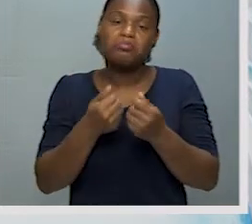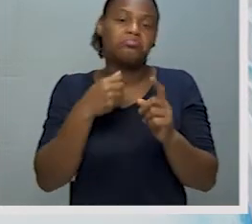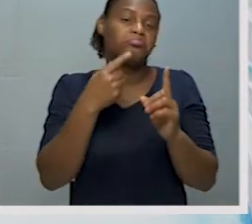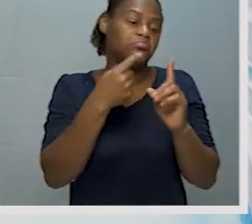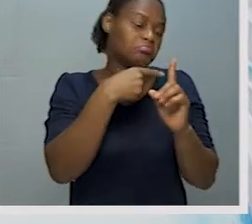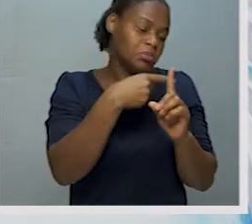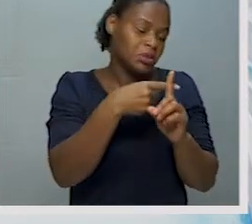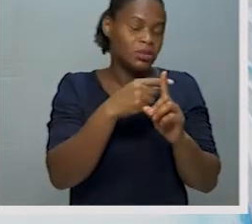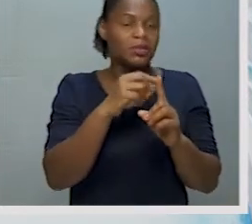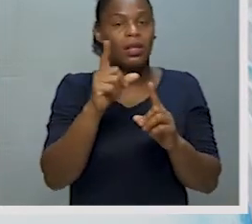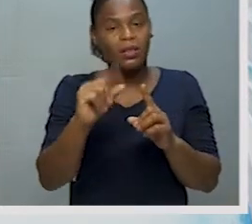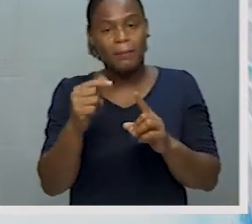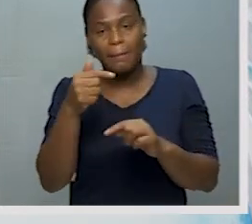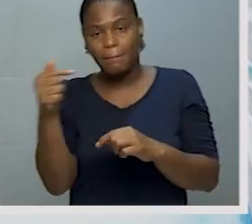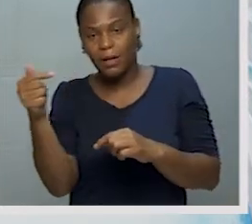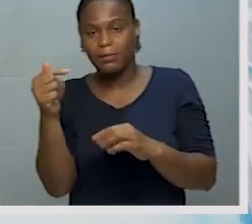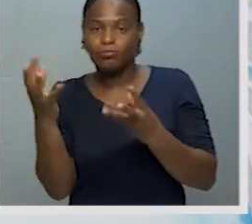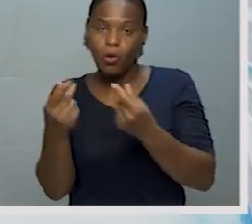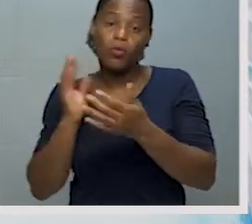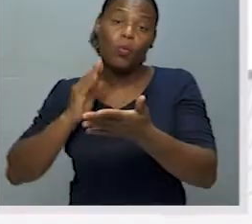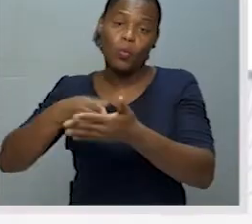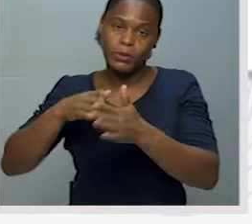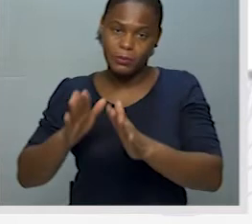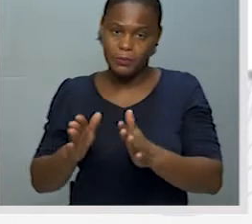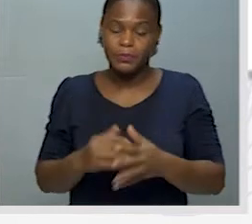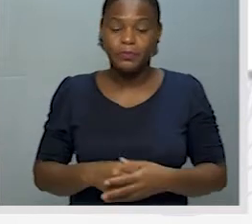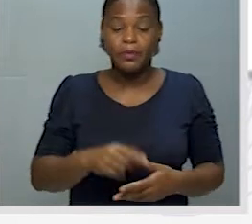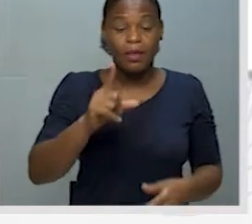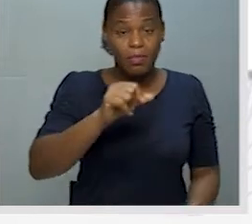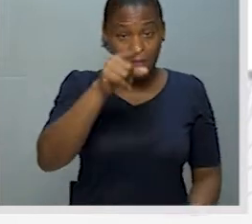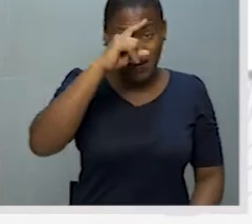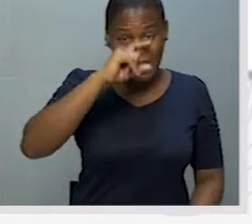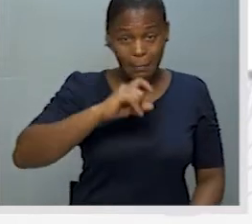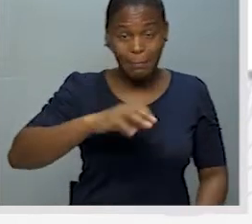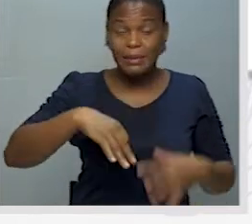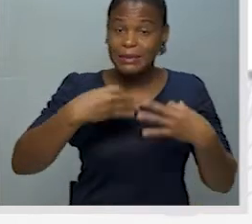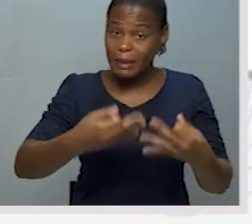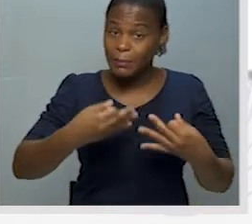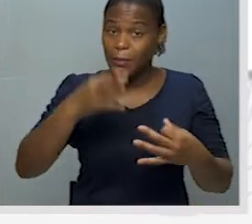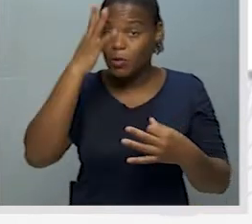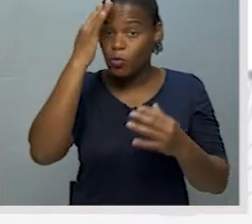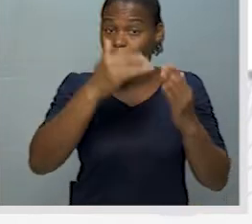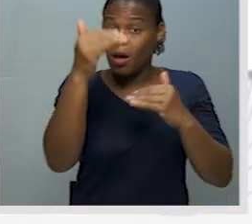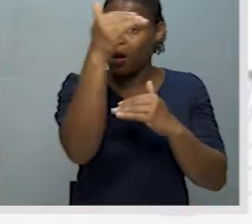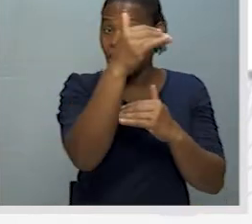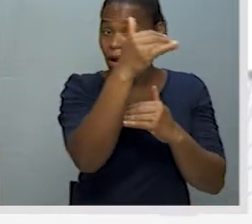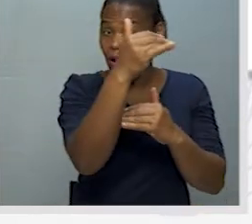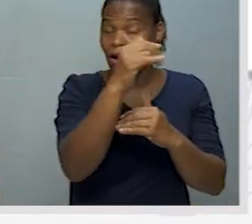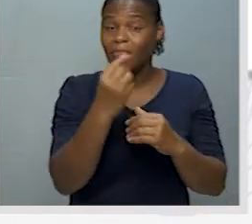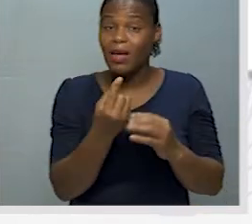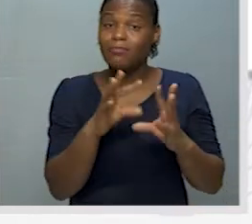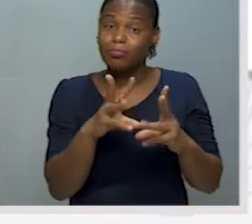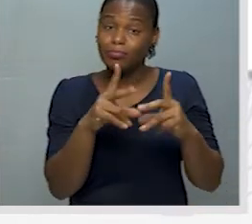as adições e as subtrações. E também lembrem-se, sempre que há potências,